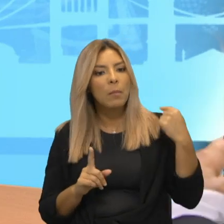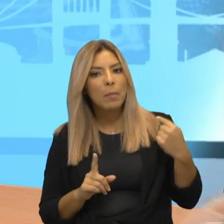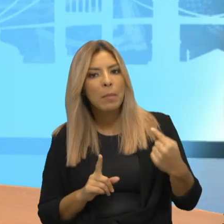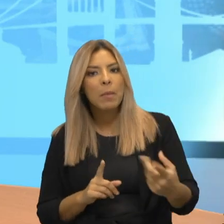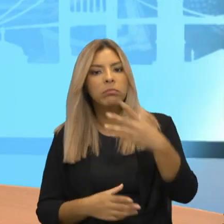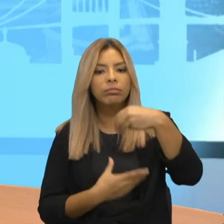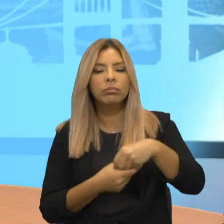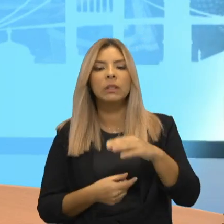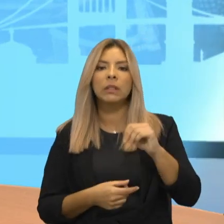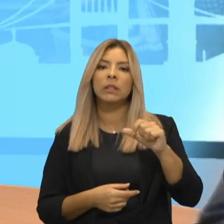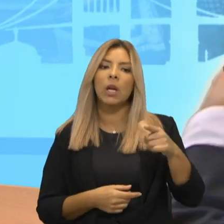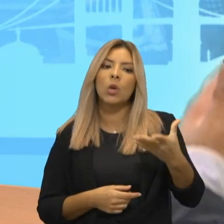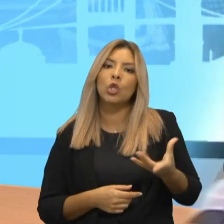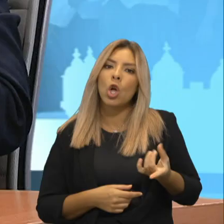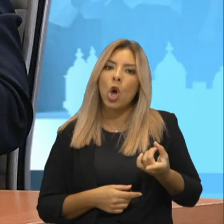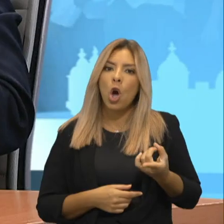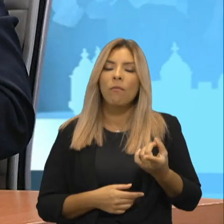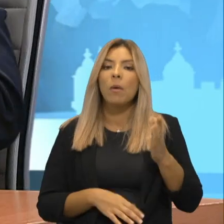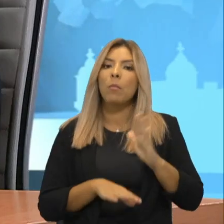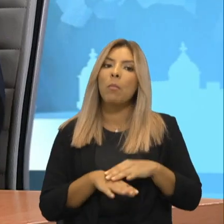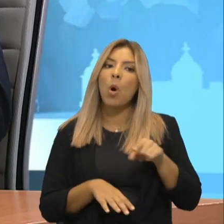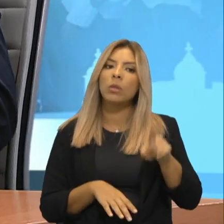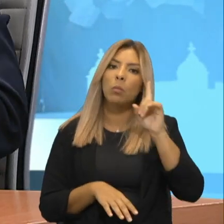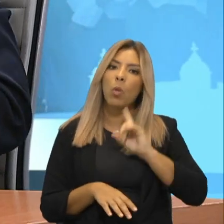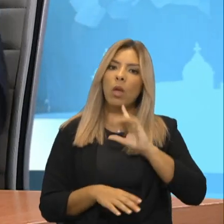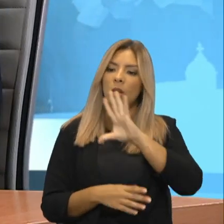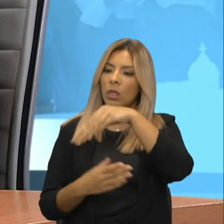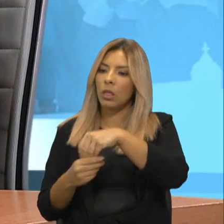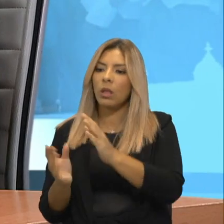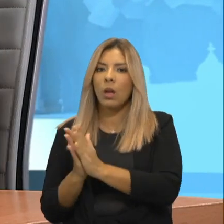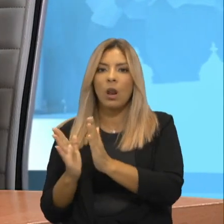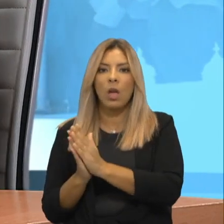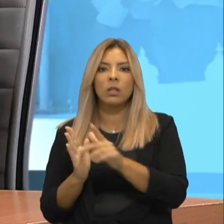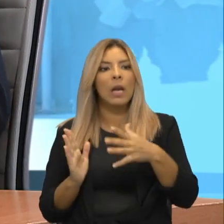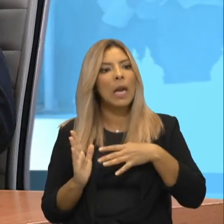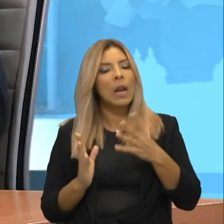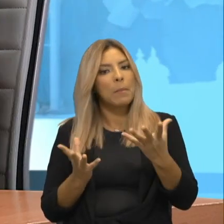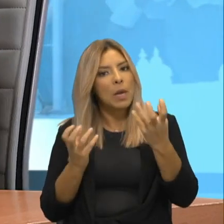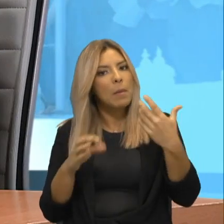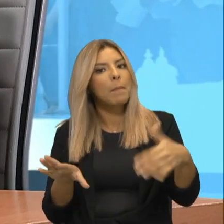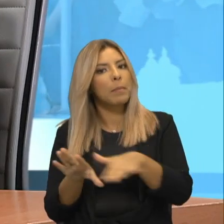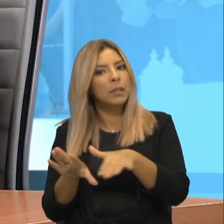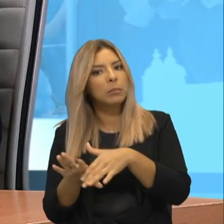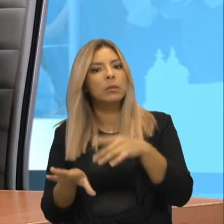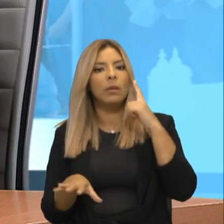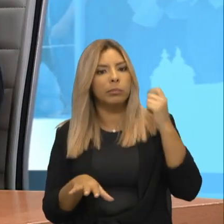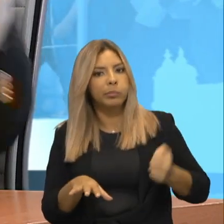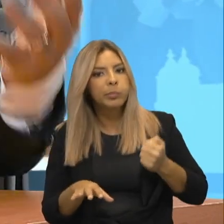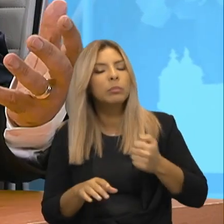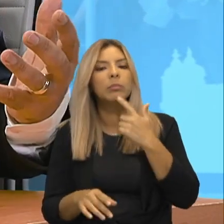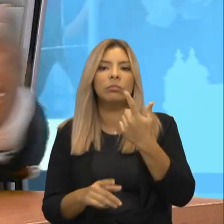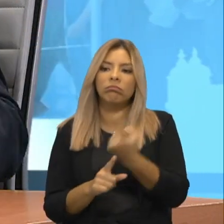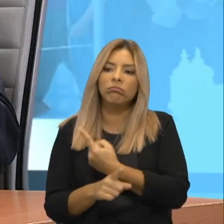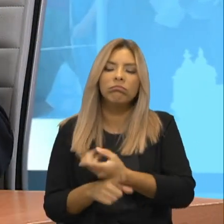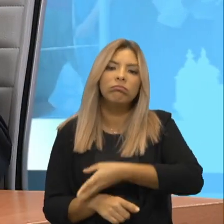o século XIX, também na linha desse processo em que a mulher na Igreja começa também a querer participar nas dinâmicas pastorais,